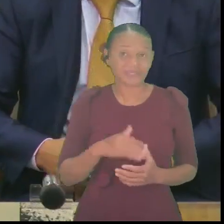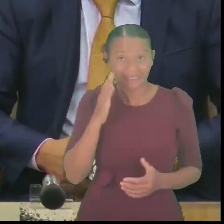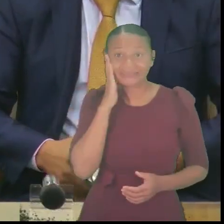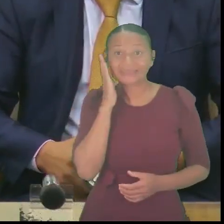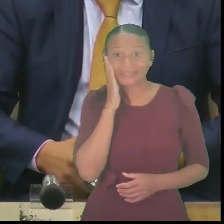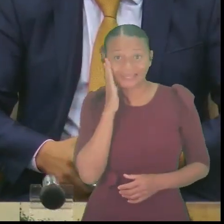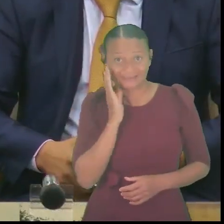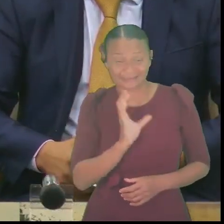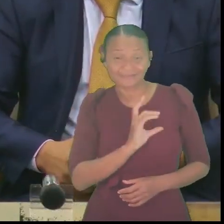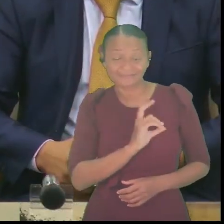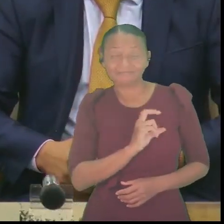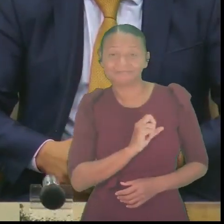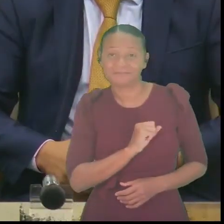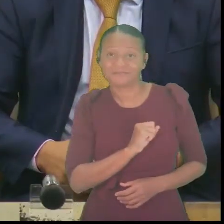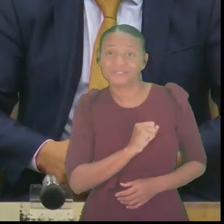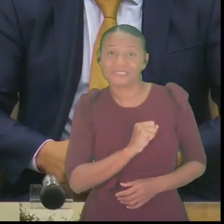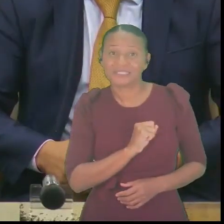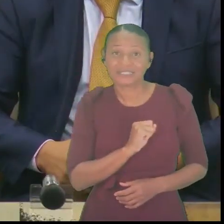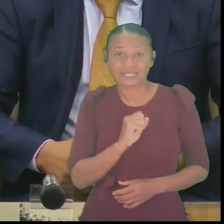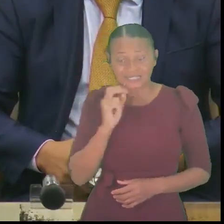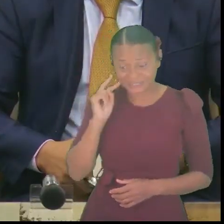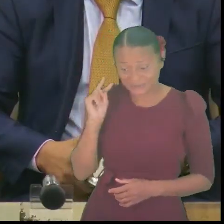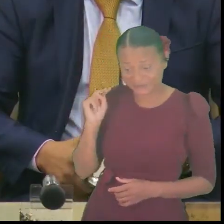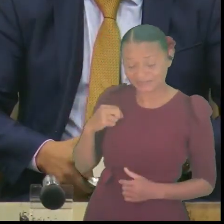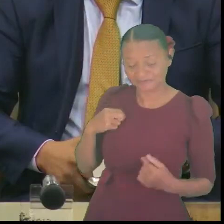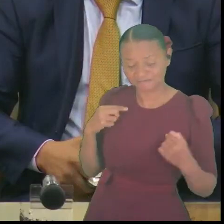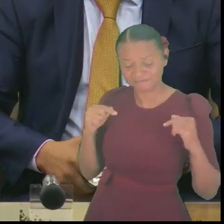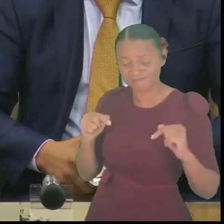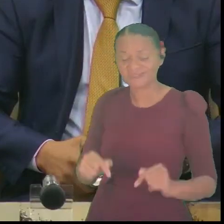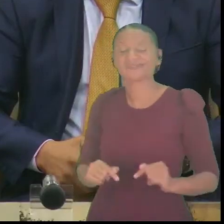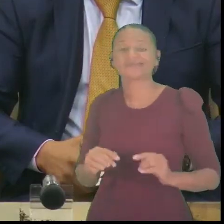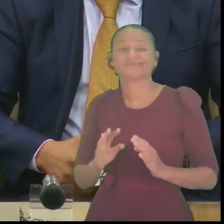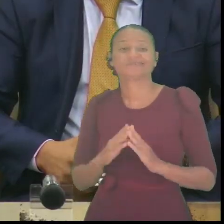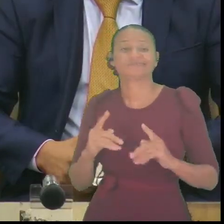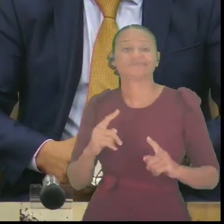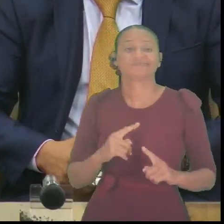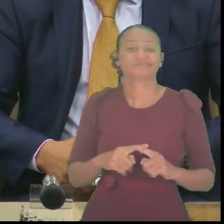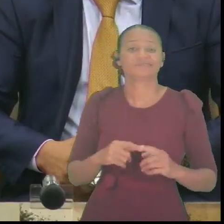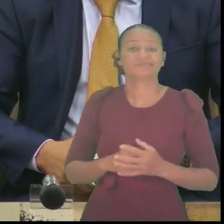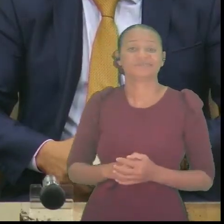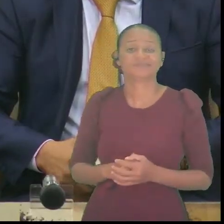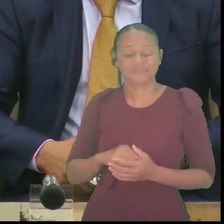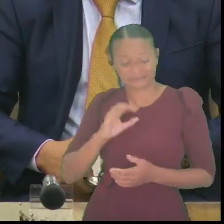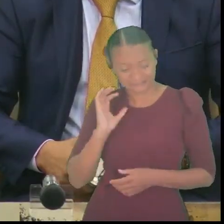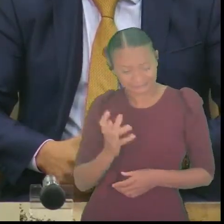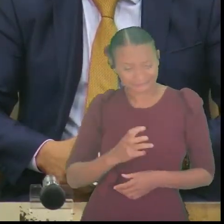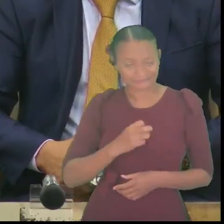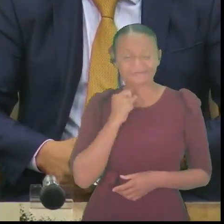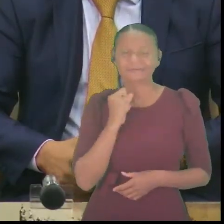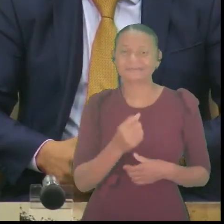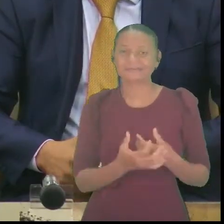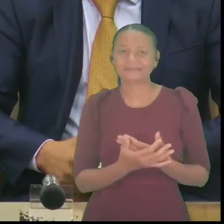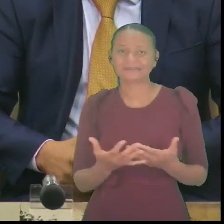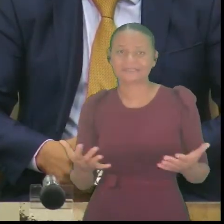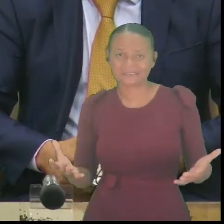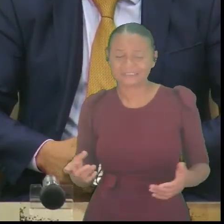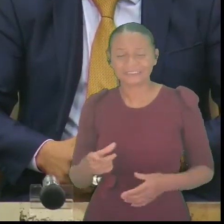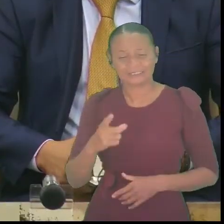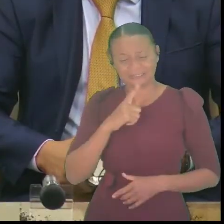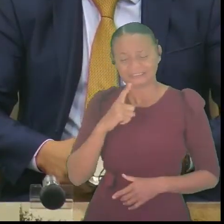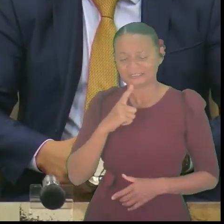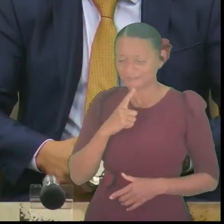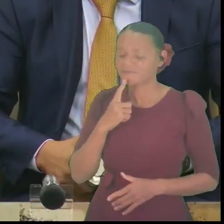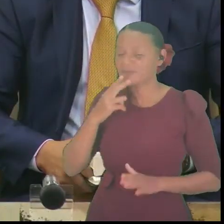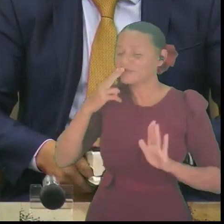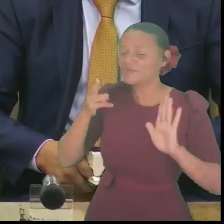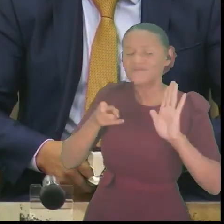Entenderam, queridos? Se a gente veio para a igreja, se Jesus salvou a gente, se fizemos profissão de